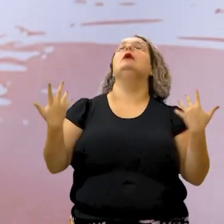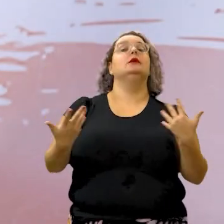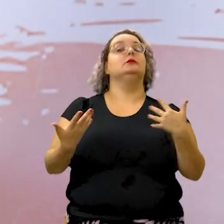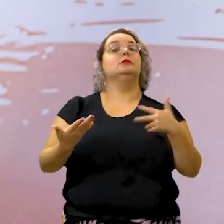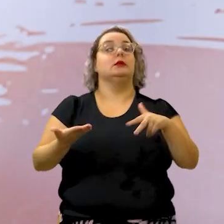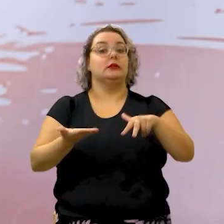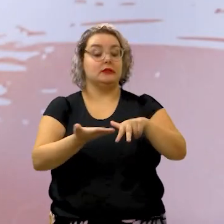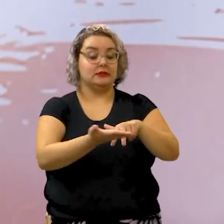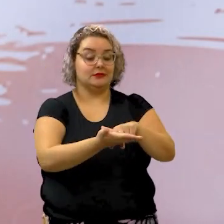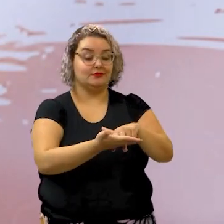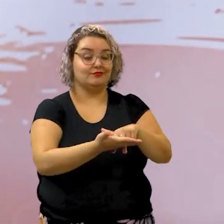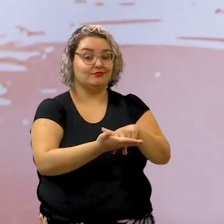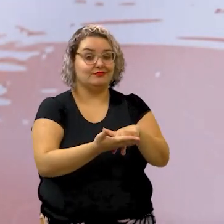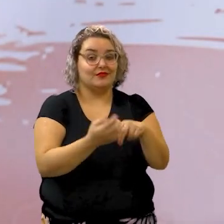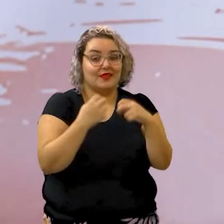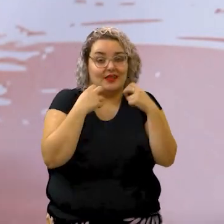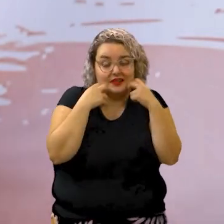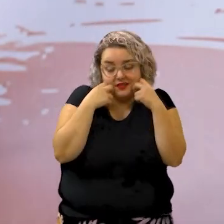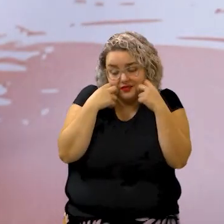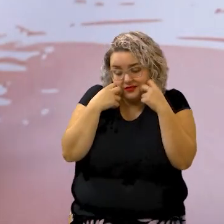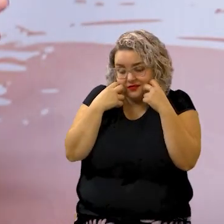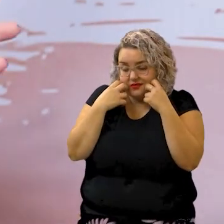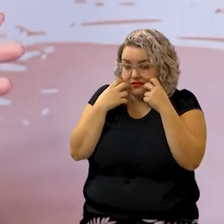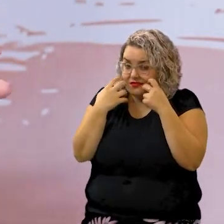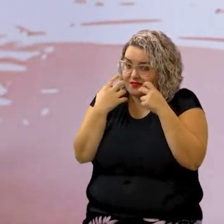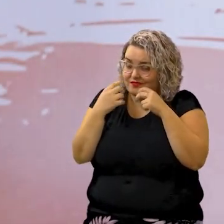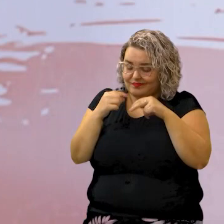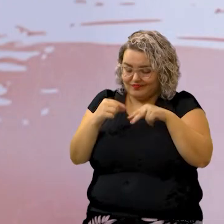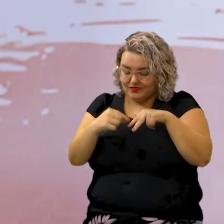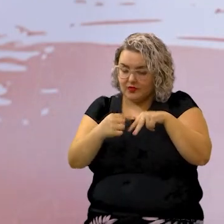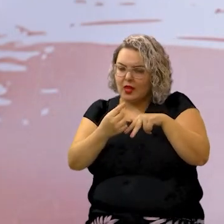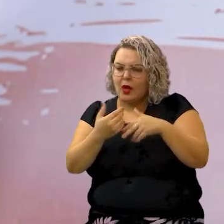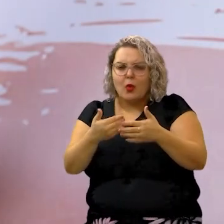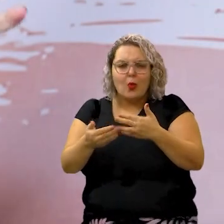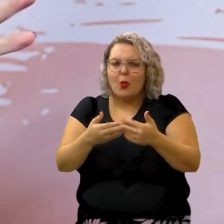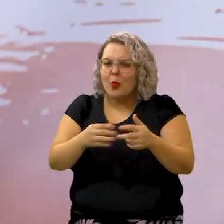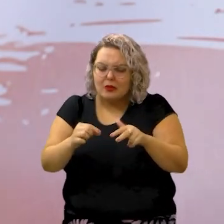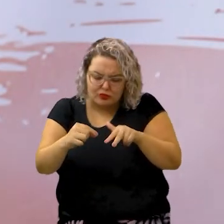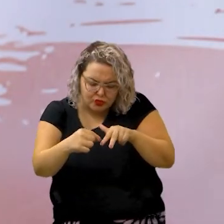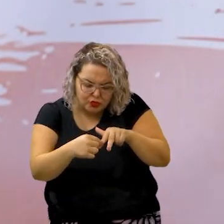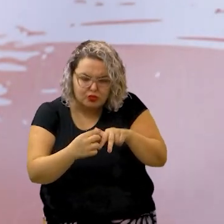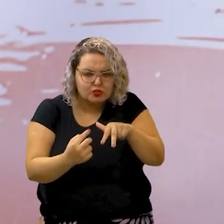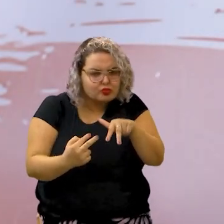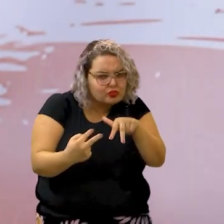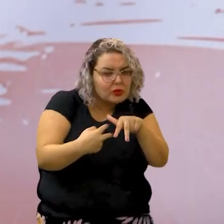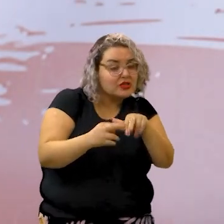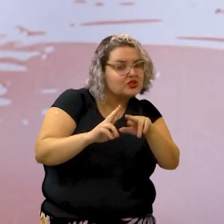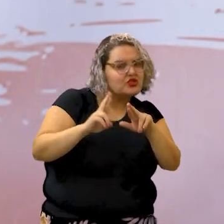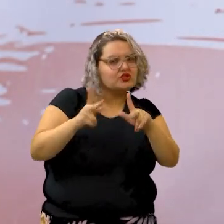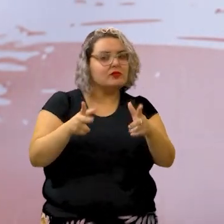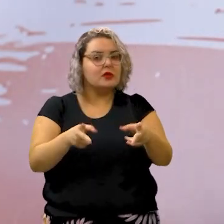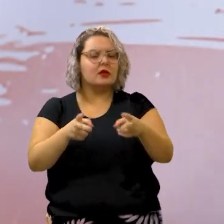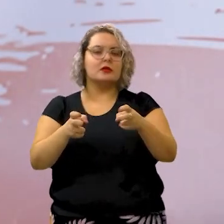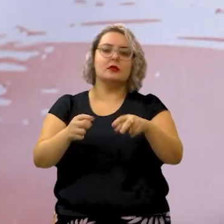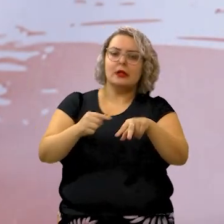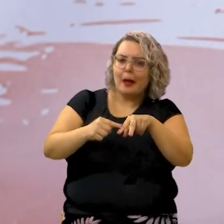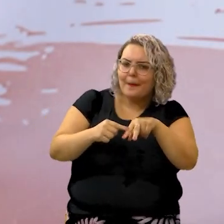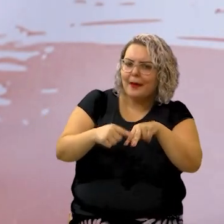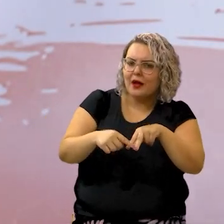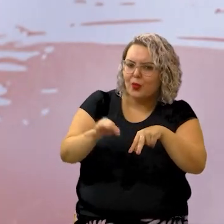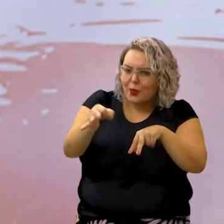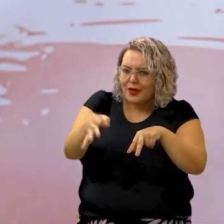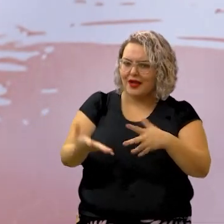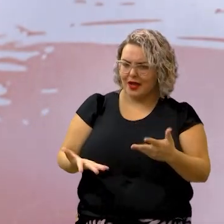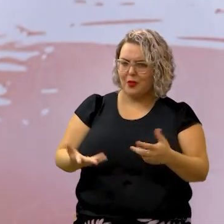muitas vezes ela acaba ficando com vergonha. Por isso, qualquer sinal, qualquer veinha que apareça, qualquer diferença que note